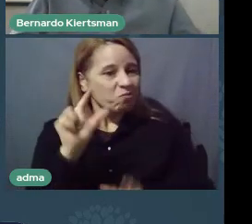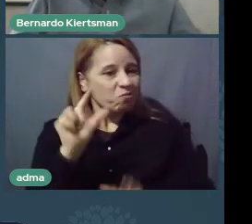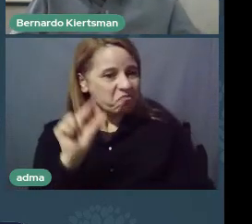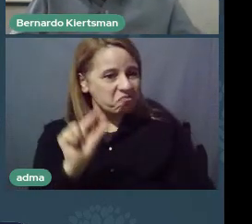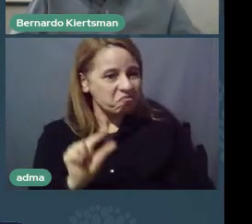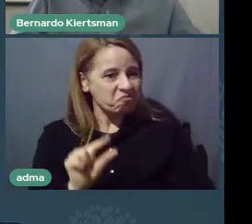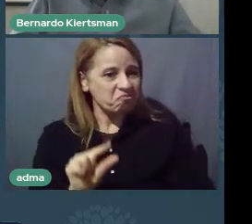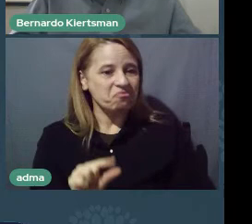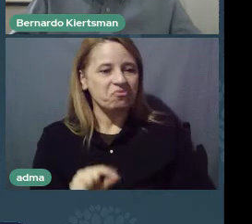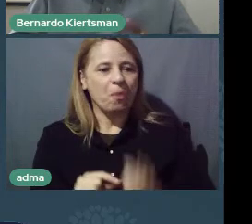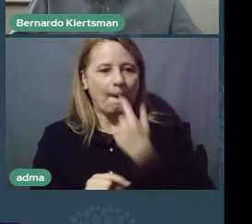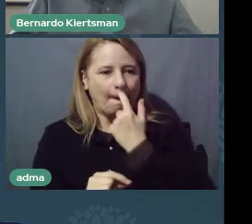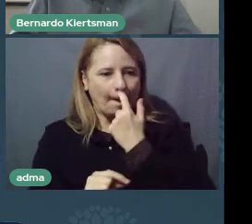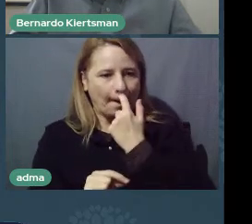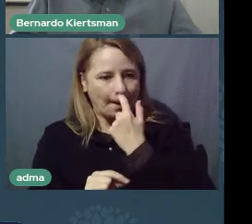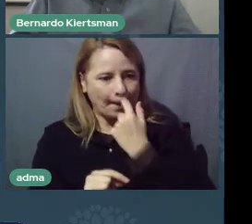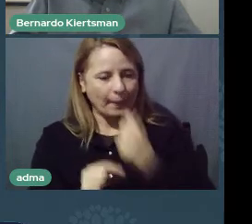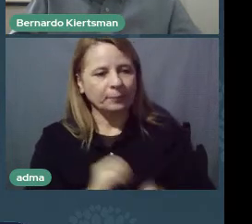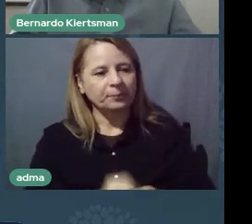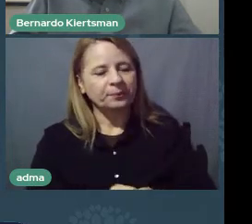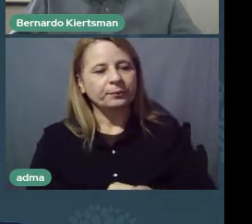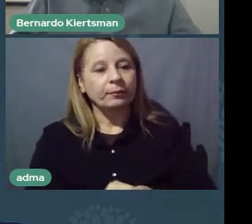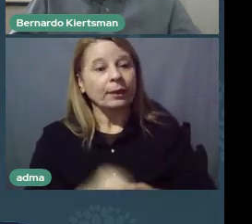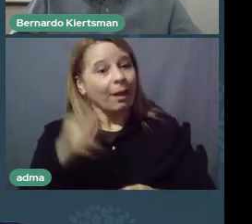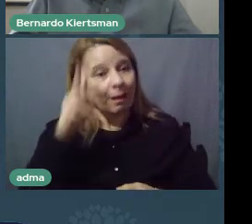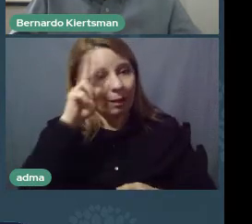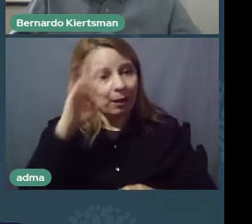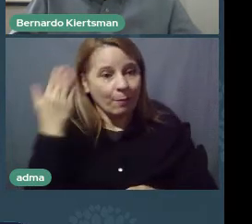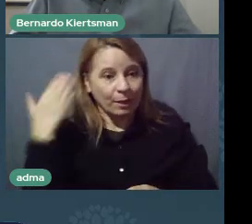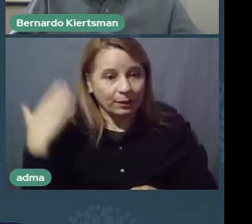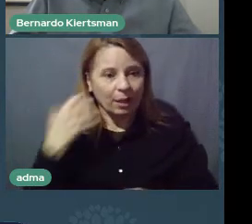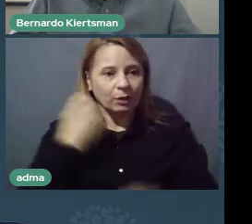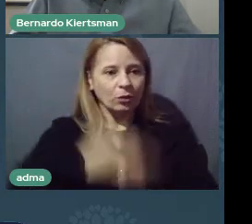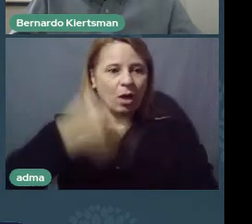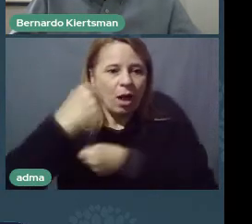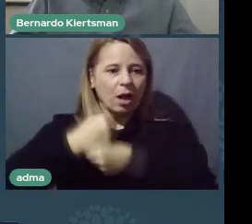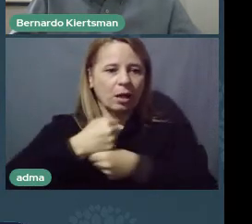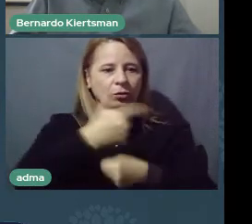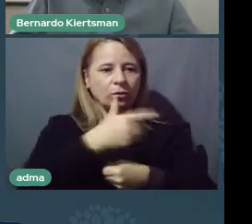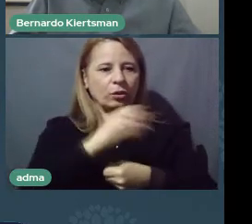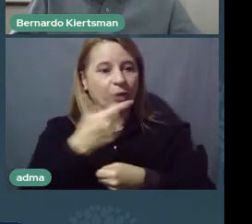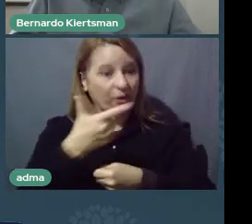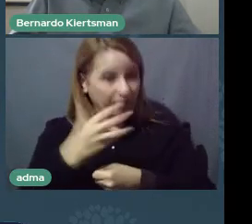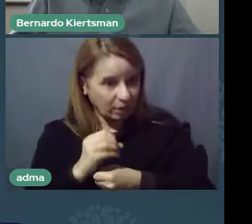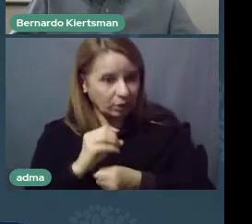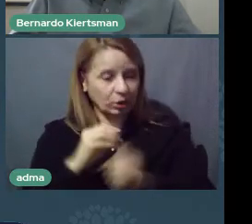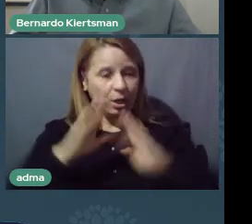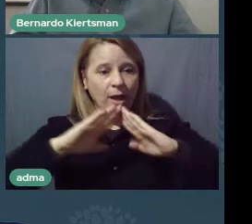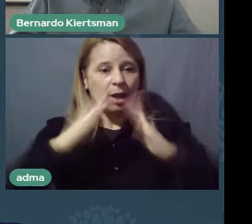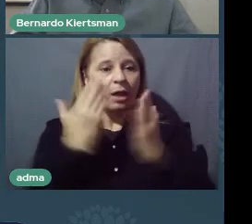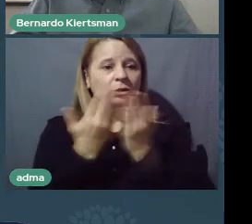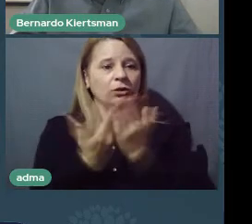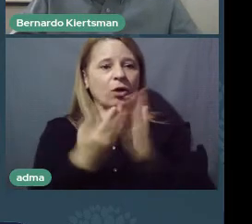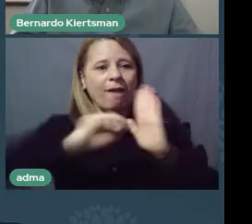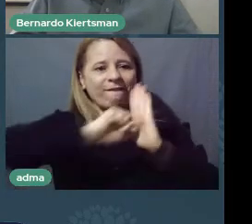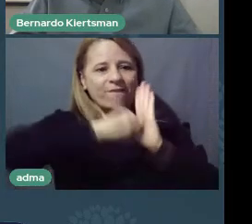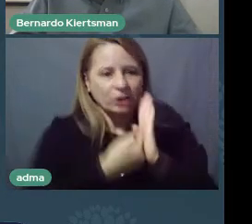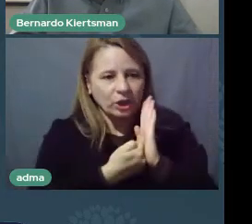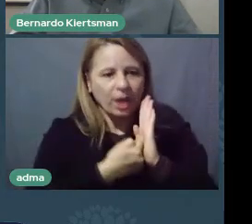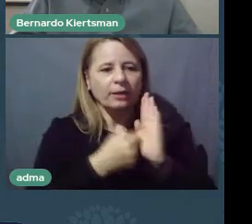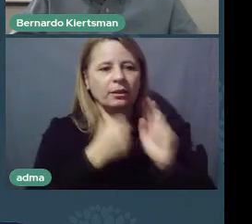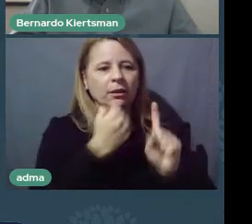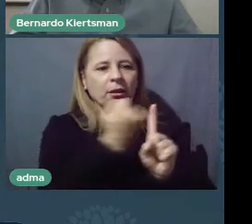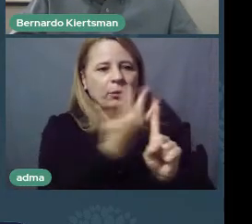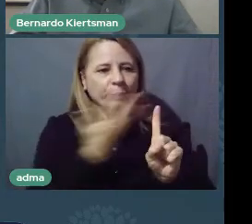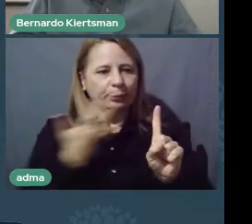passado, 2020? Com as escolas fechadas, as crianças fora das escolas, distanciamento social, uso